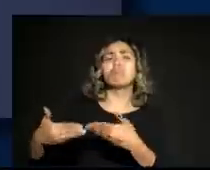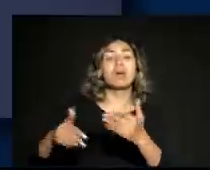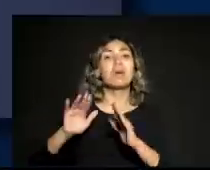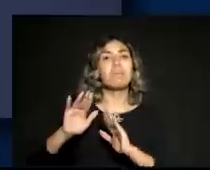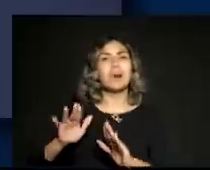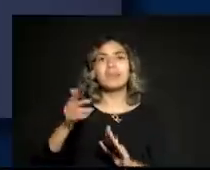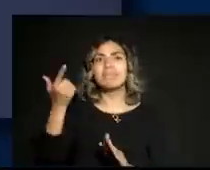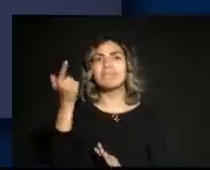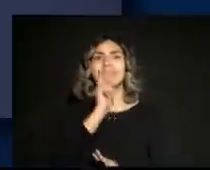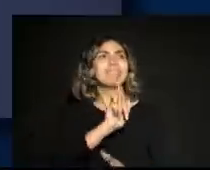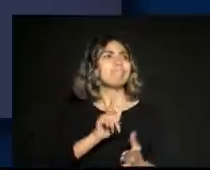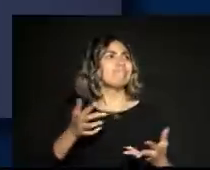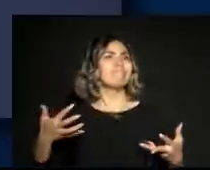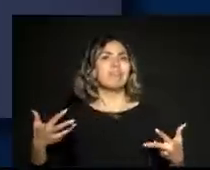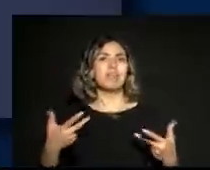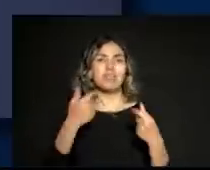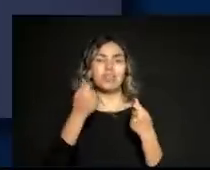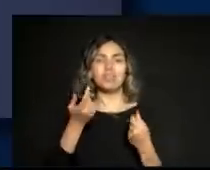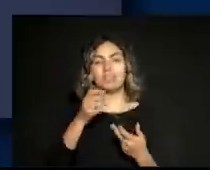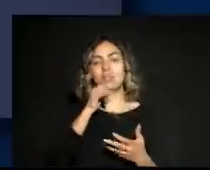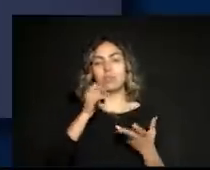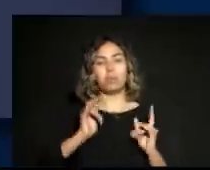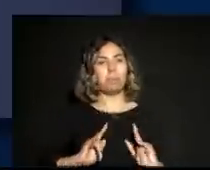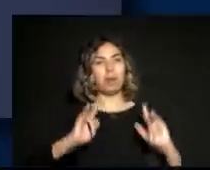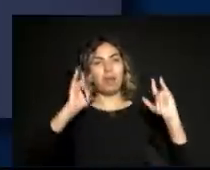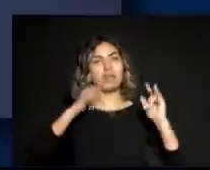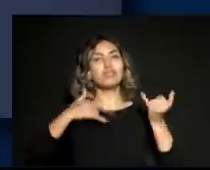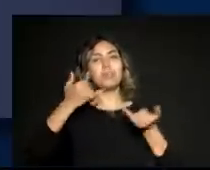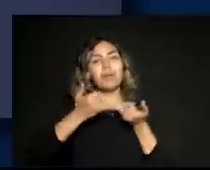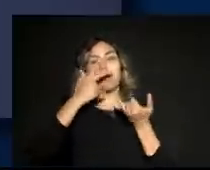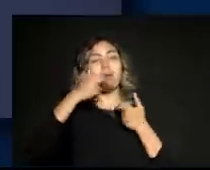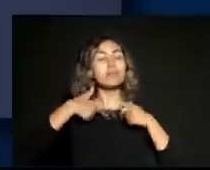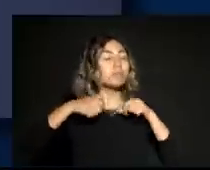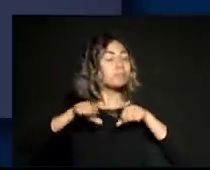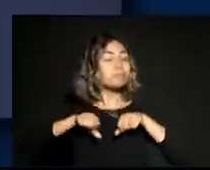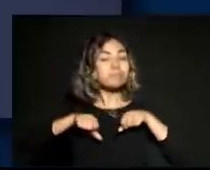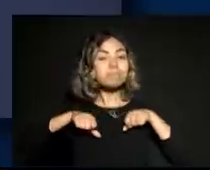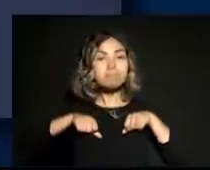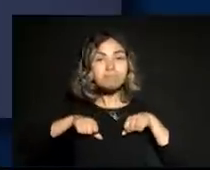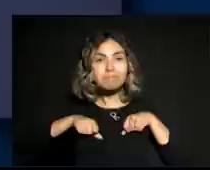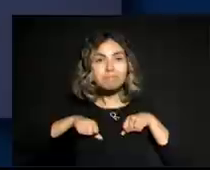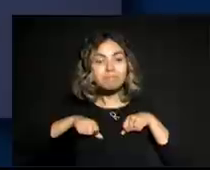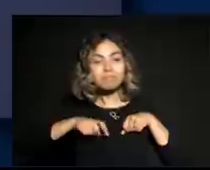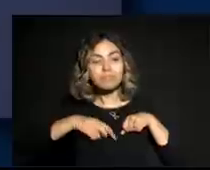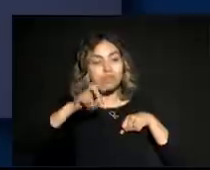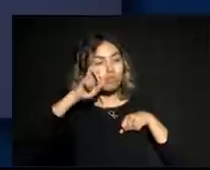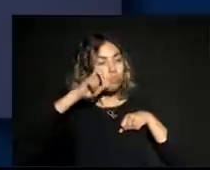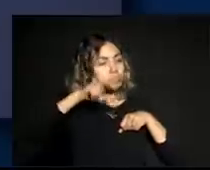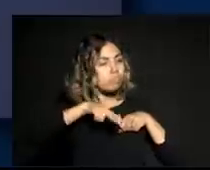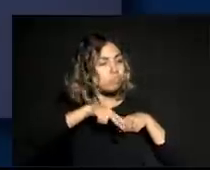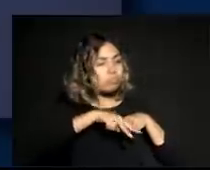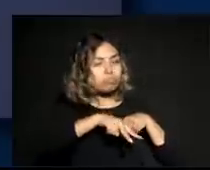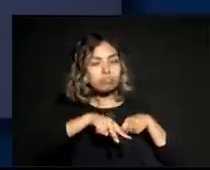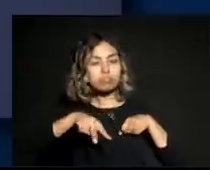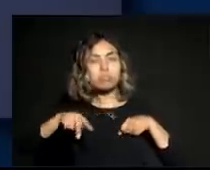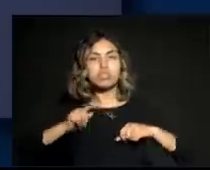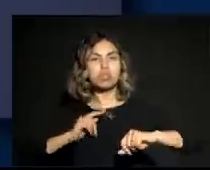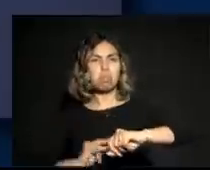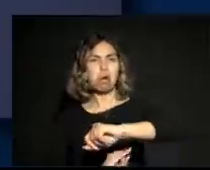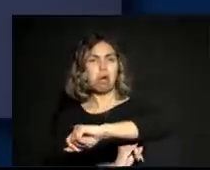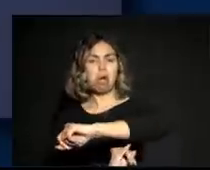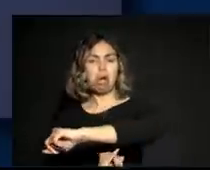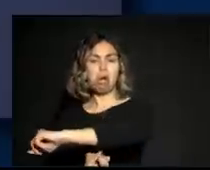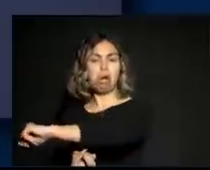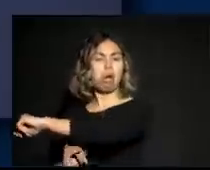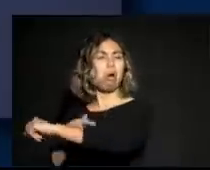então a gente brinca lá no prédio não é que você olha da janela e você tá vendo gruas na quindache como a gente